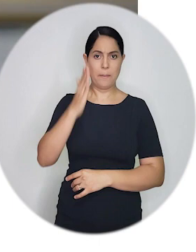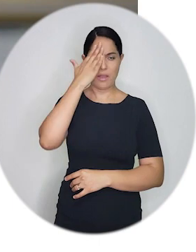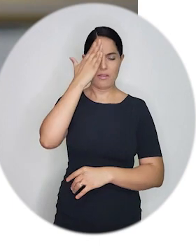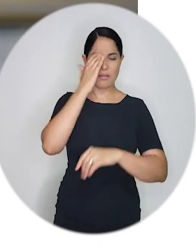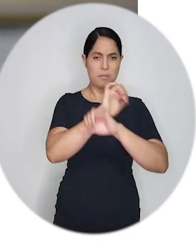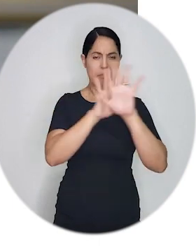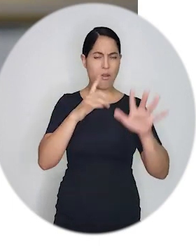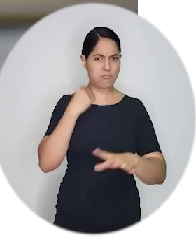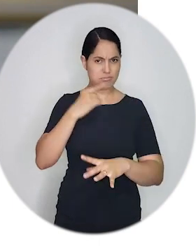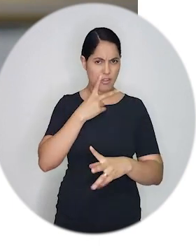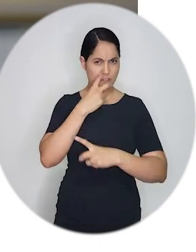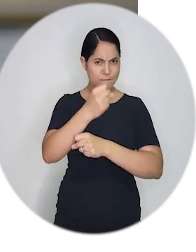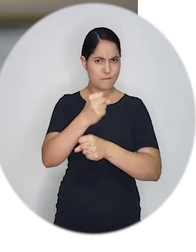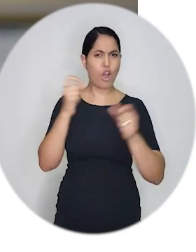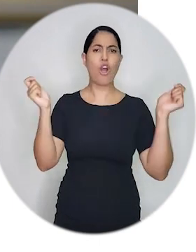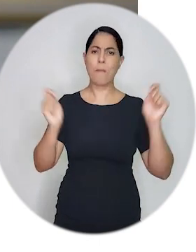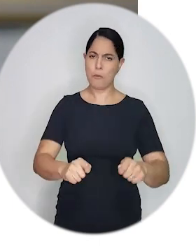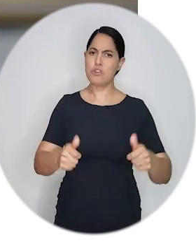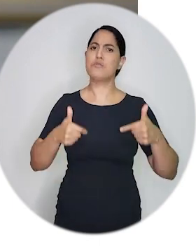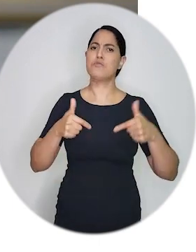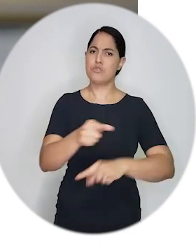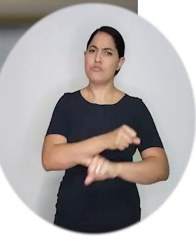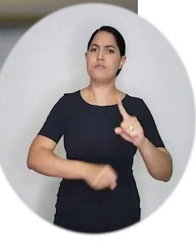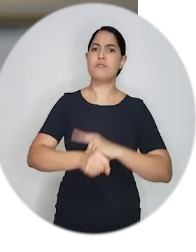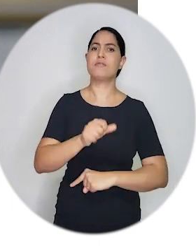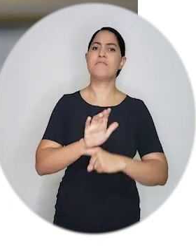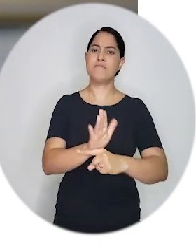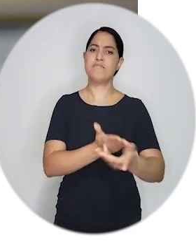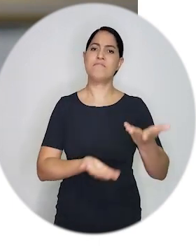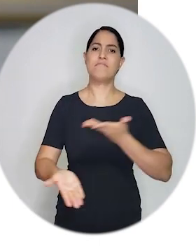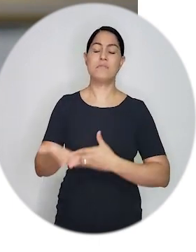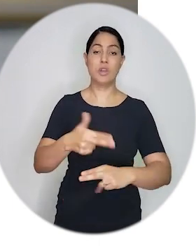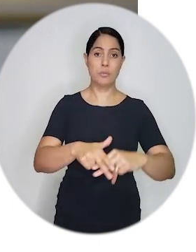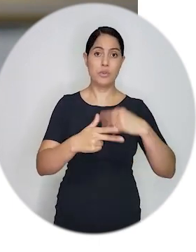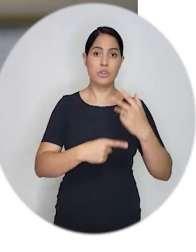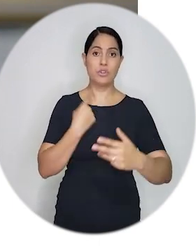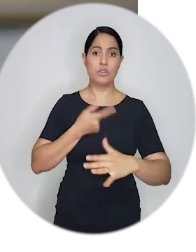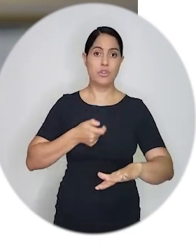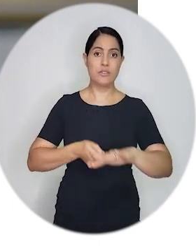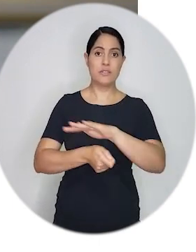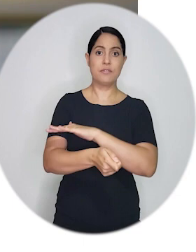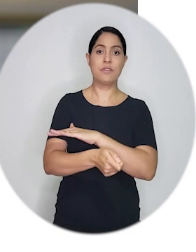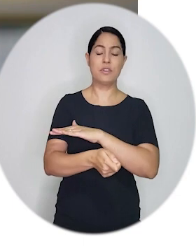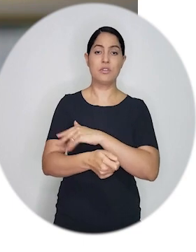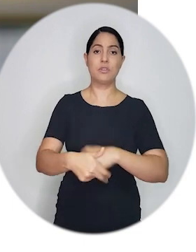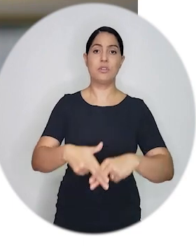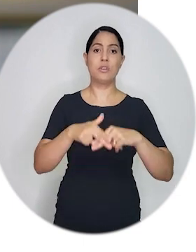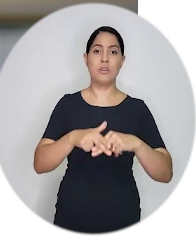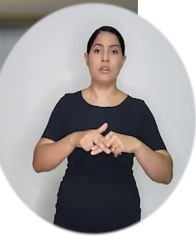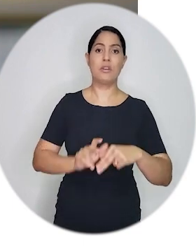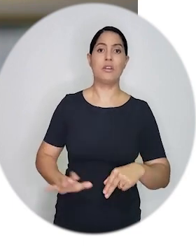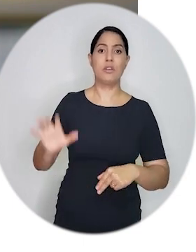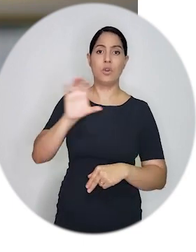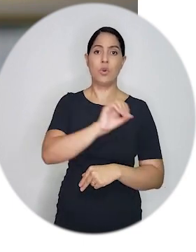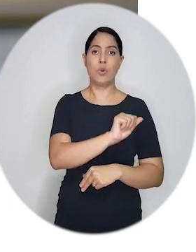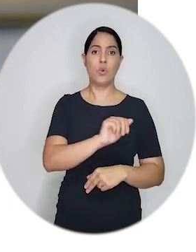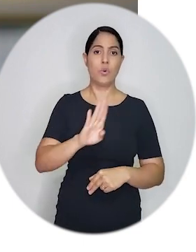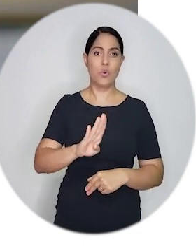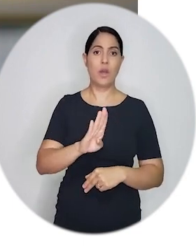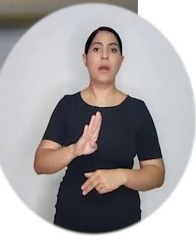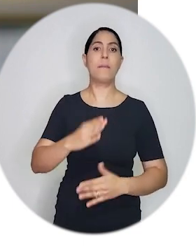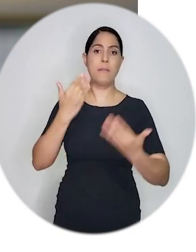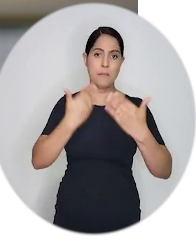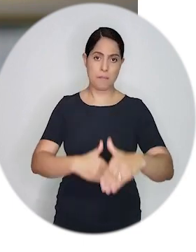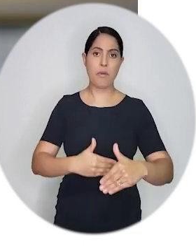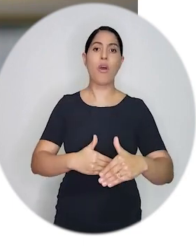que uma advocacia forte pode oferecer uma melhor prestação jurídica à sociedade. Por isso, investe na ampliação da abrangência do exame